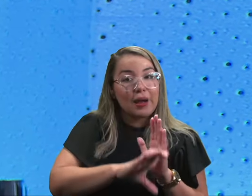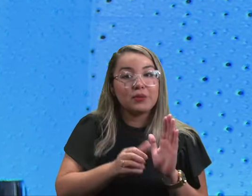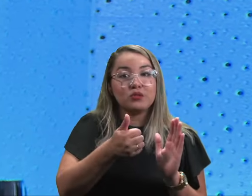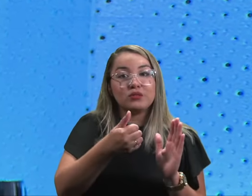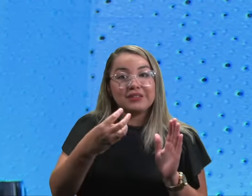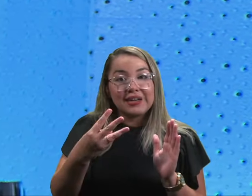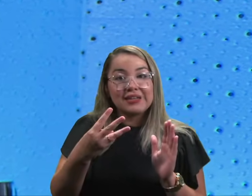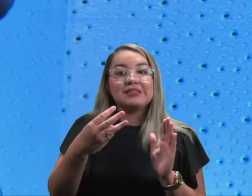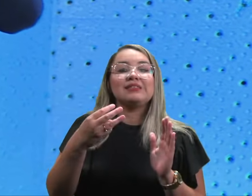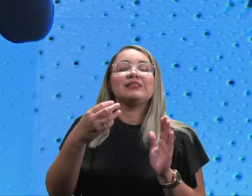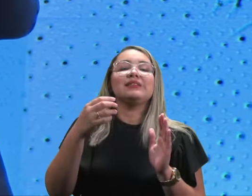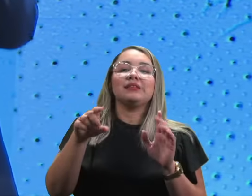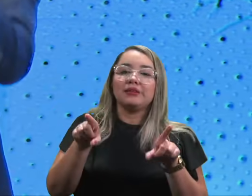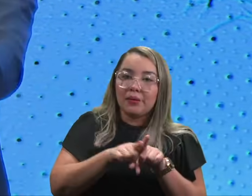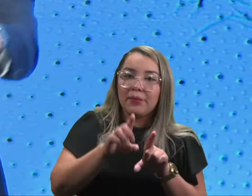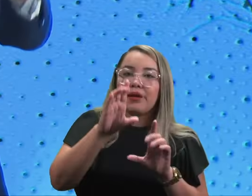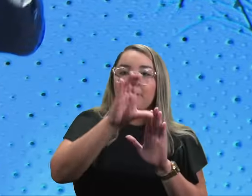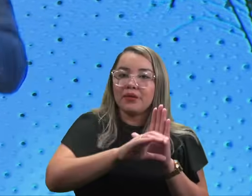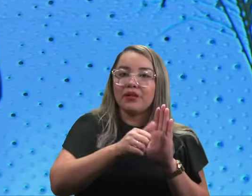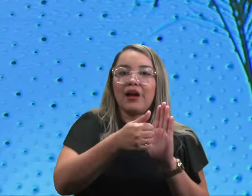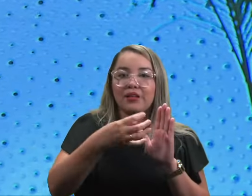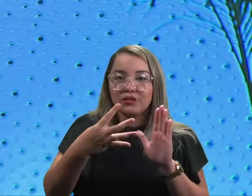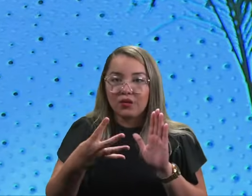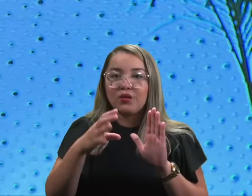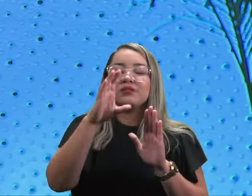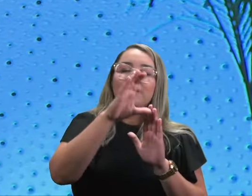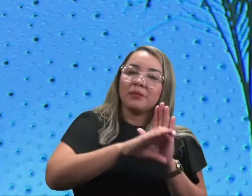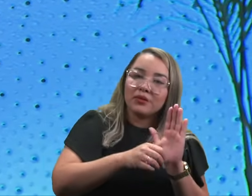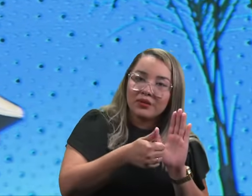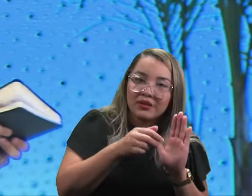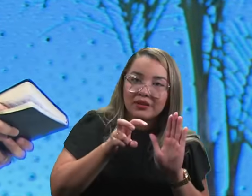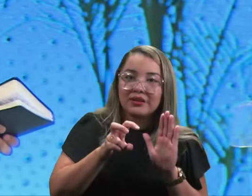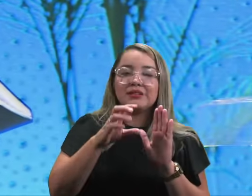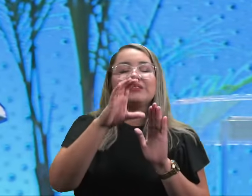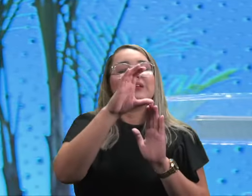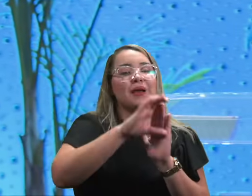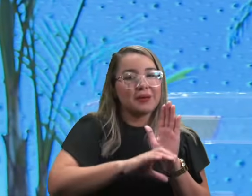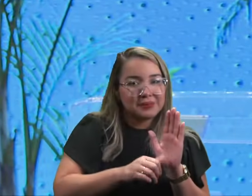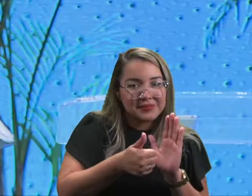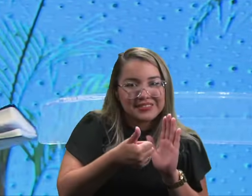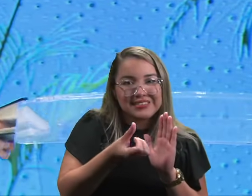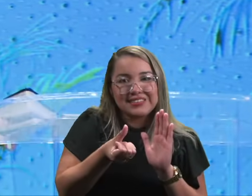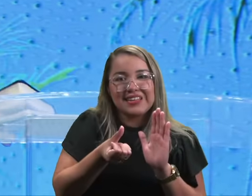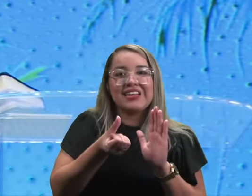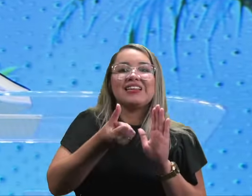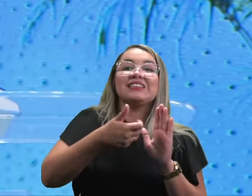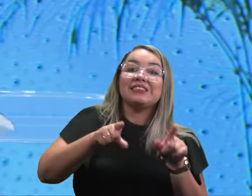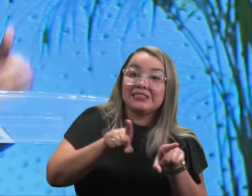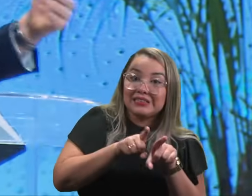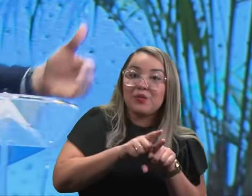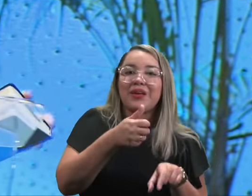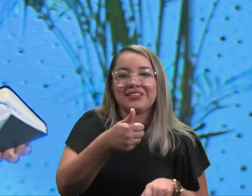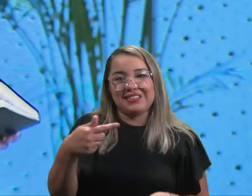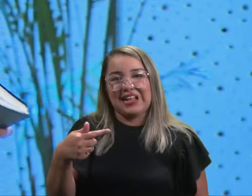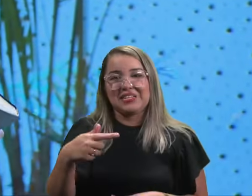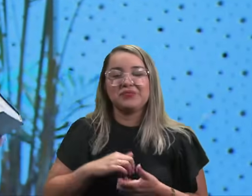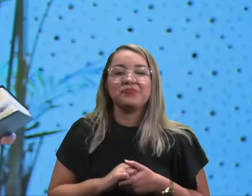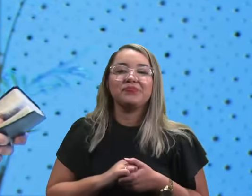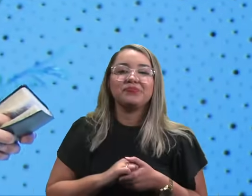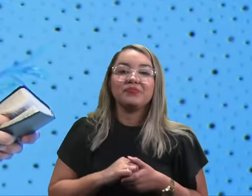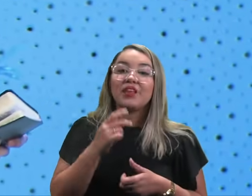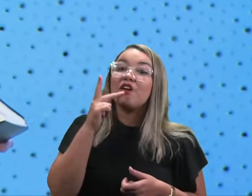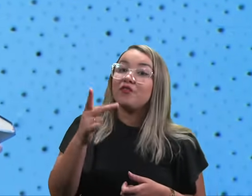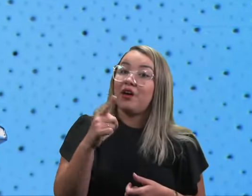16 e 17, nós vamos mergulhar nesse texto hoje. E eu já vou dizendo para você,